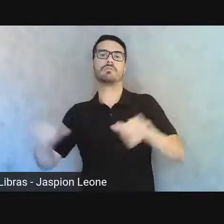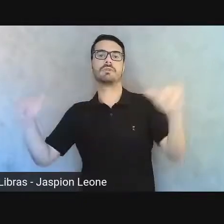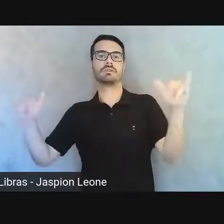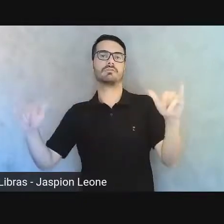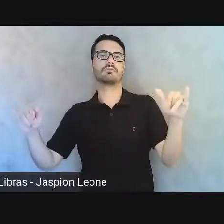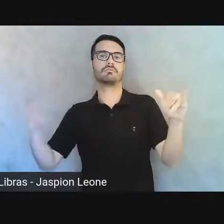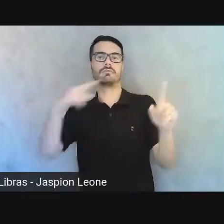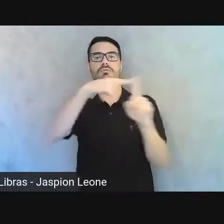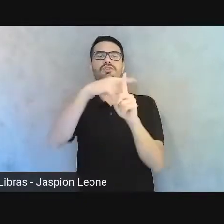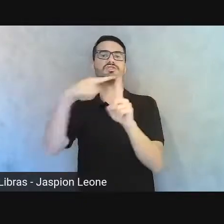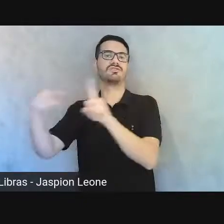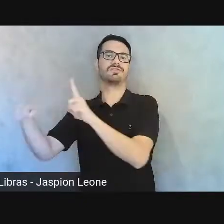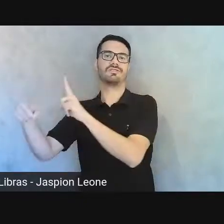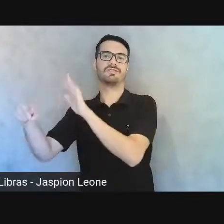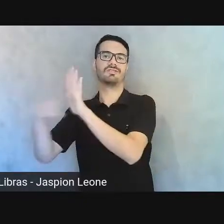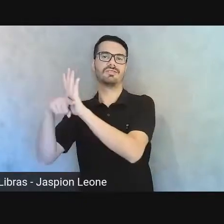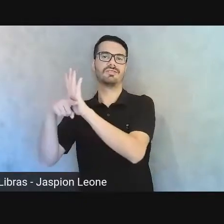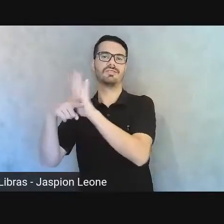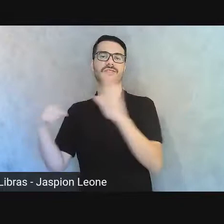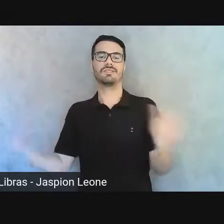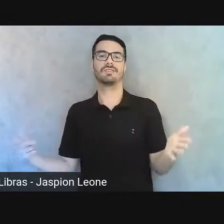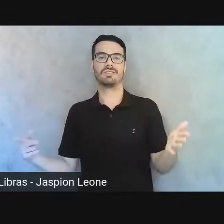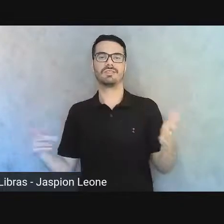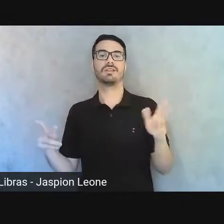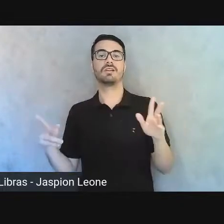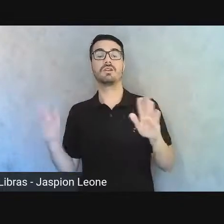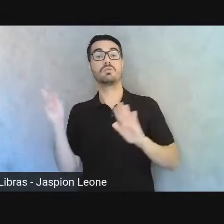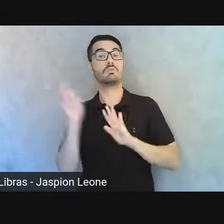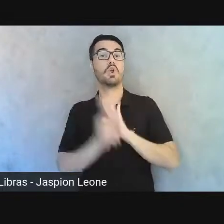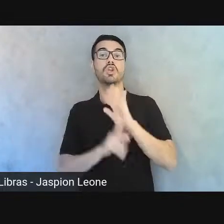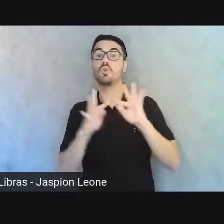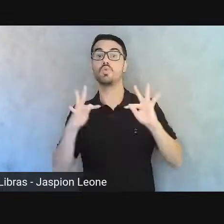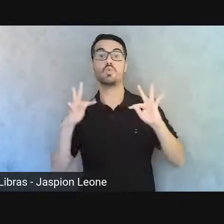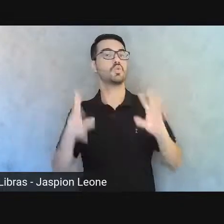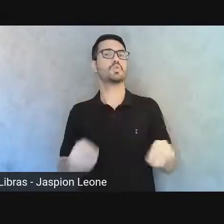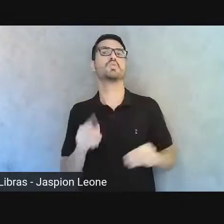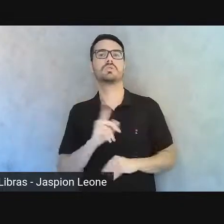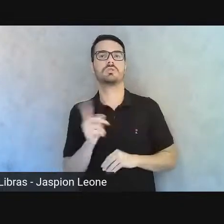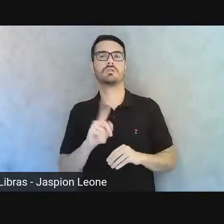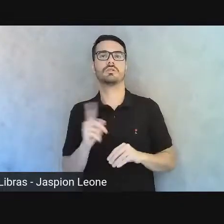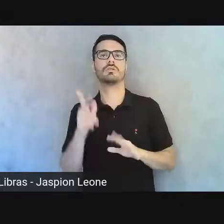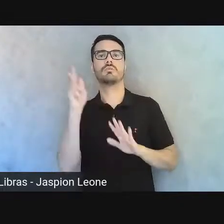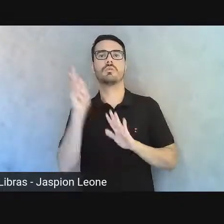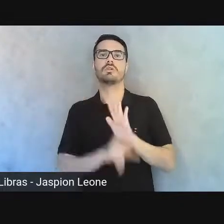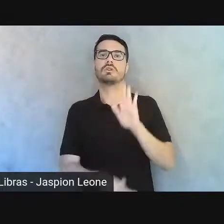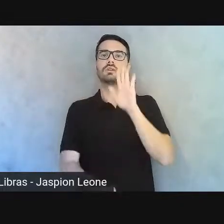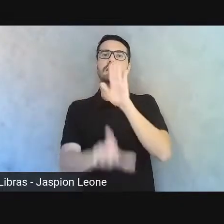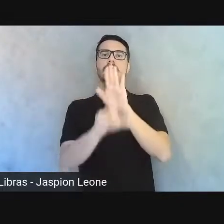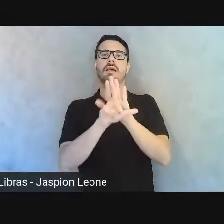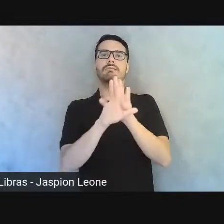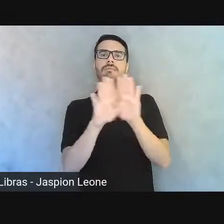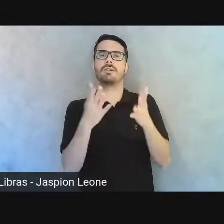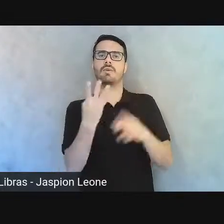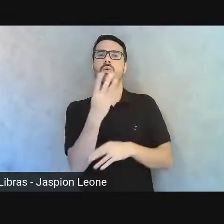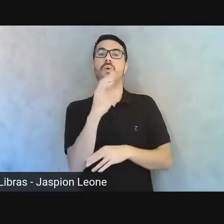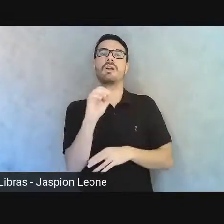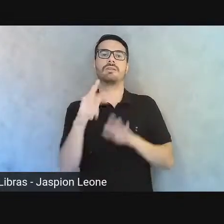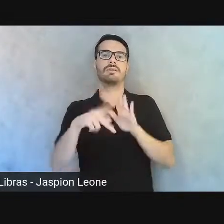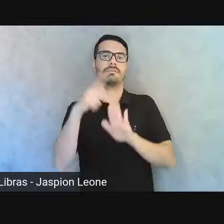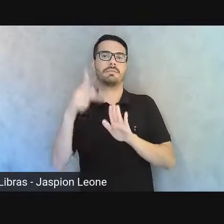que não existe um favorável ao contrário ao projeto como um todo. É um projeto de lei que tem aproximadamente 40